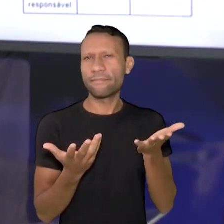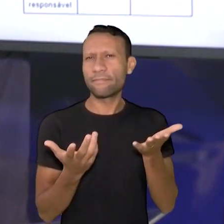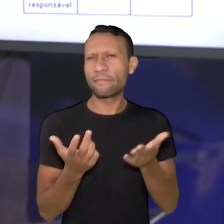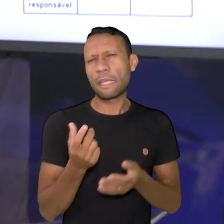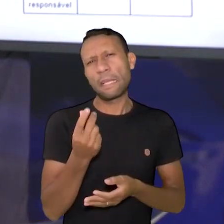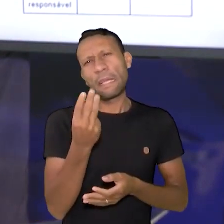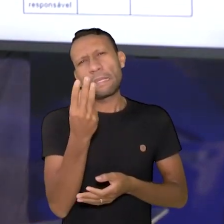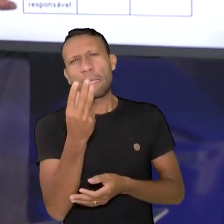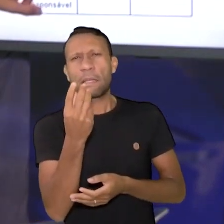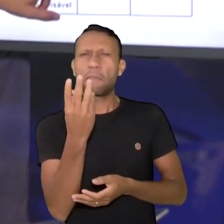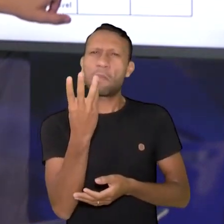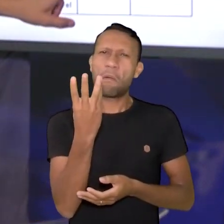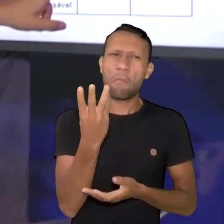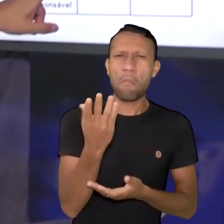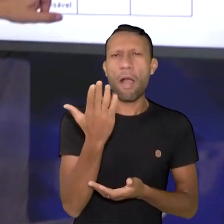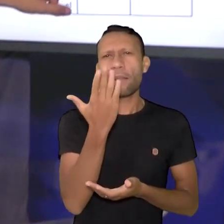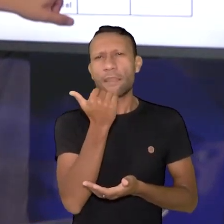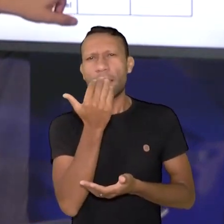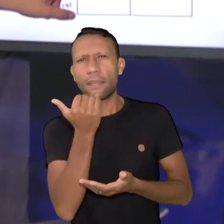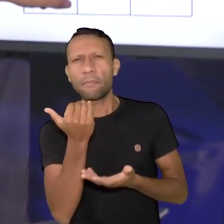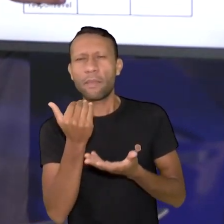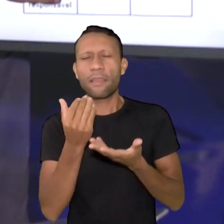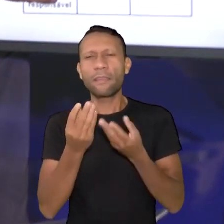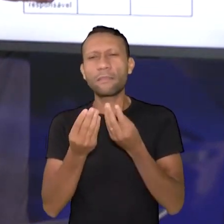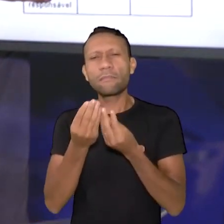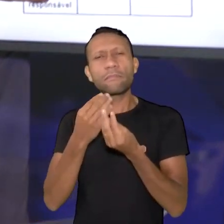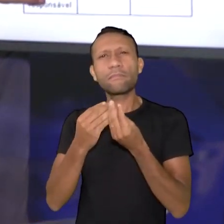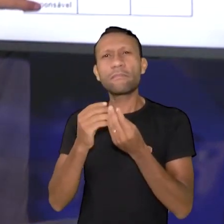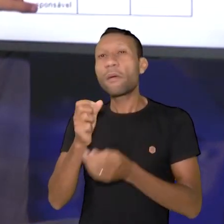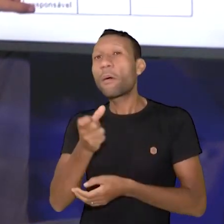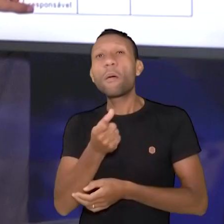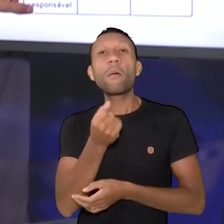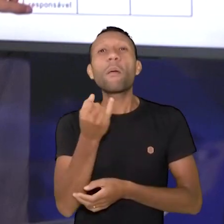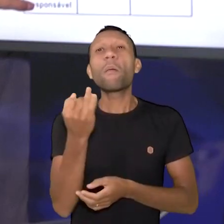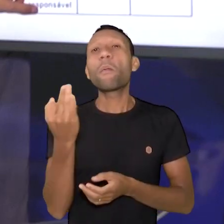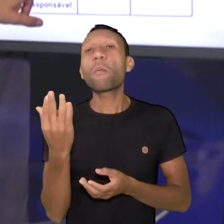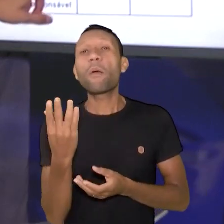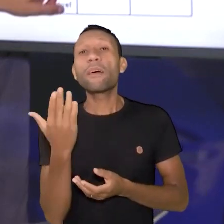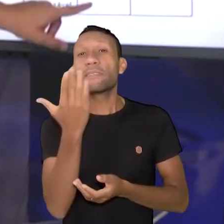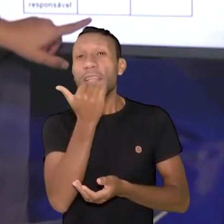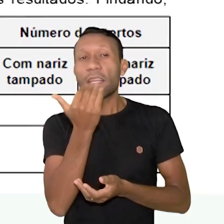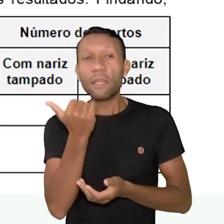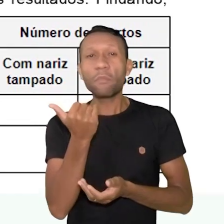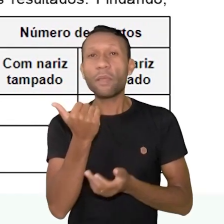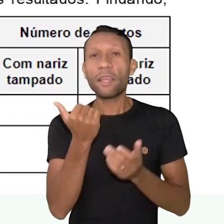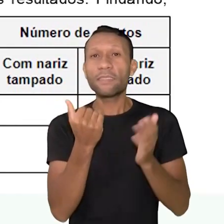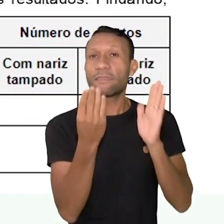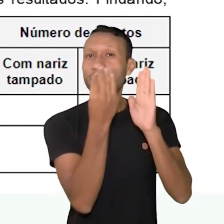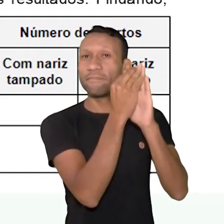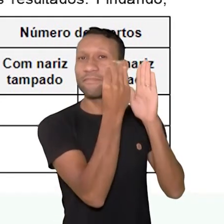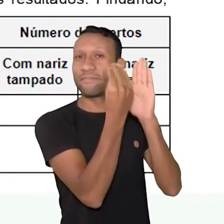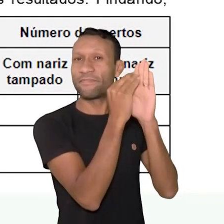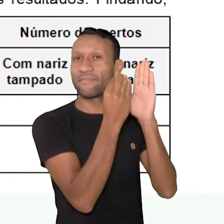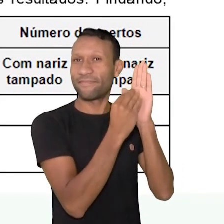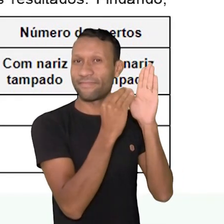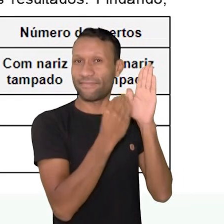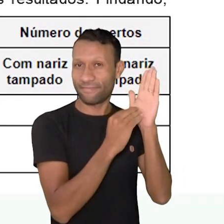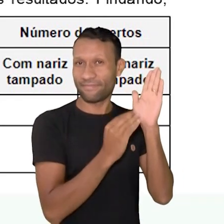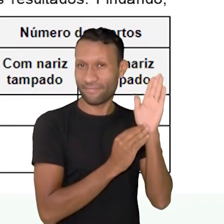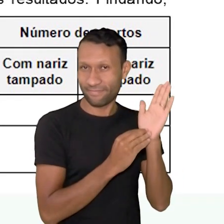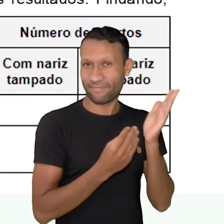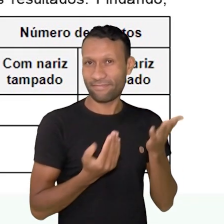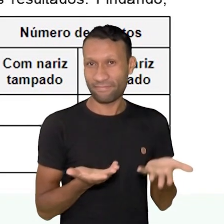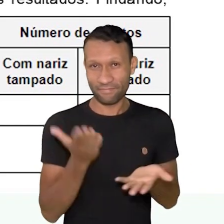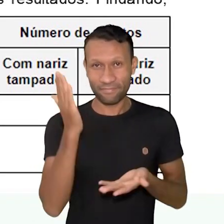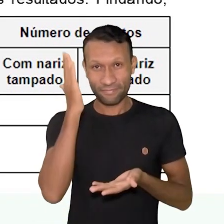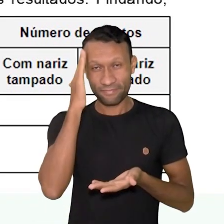alimentos para poder fazer isso, e aí bota, você, quantos alimentos você conseguiu marcar de pontuação? E o seu responsável, quantos alimentos também